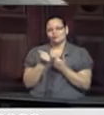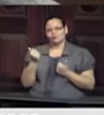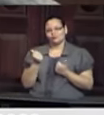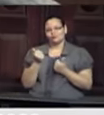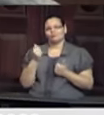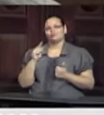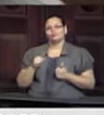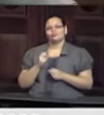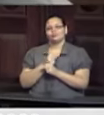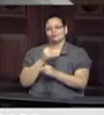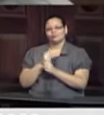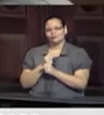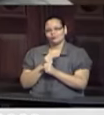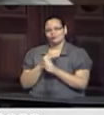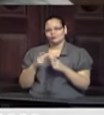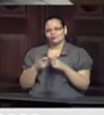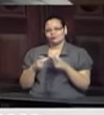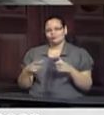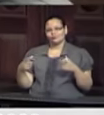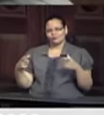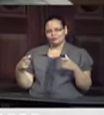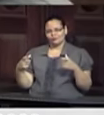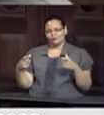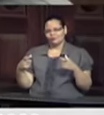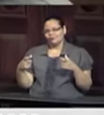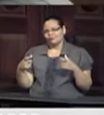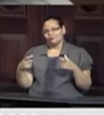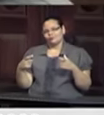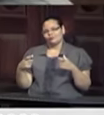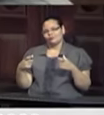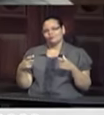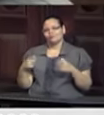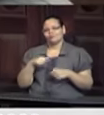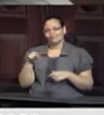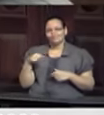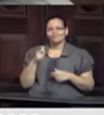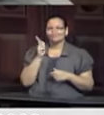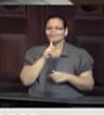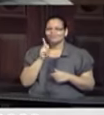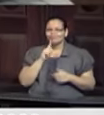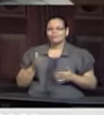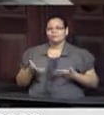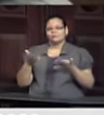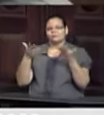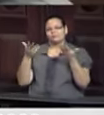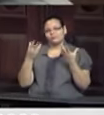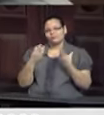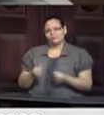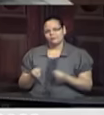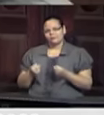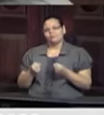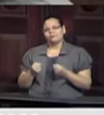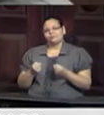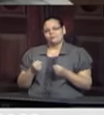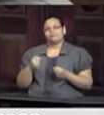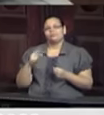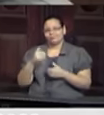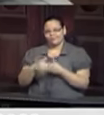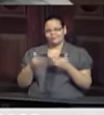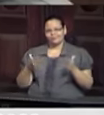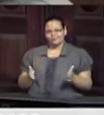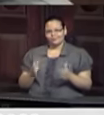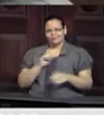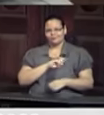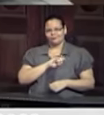construir uma maioria nessa casa para tentar aprovar o pacote de